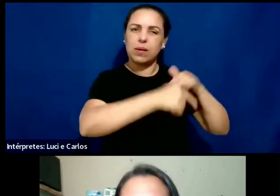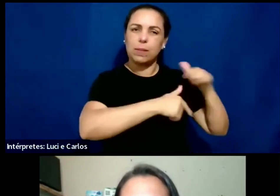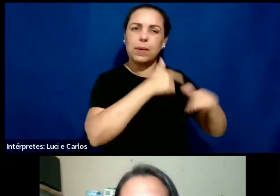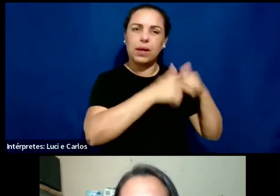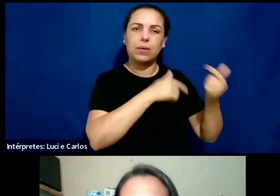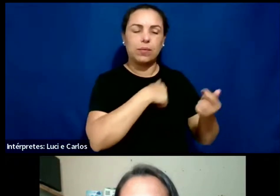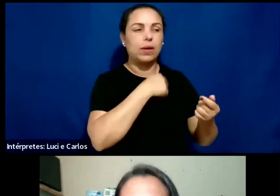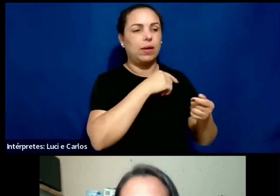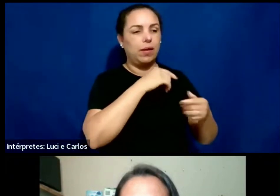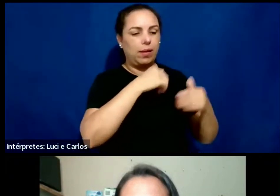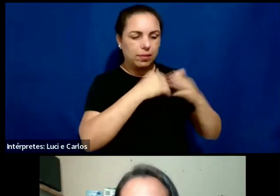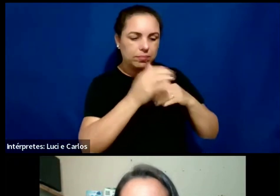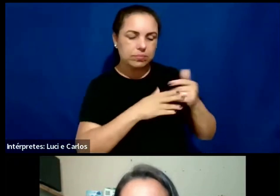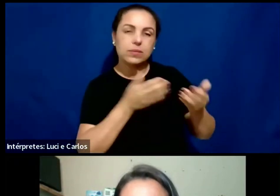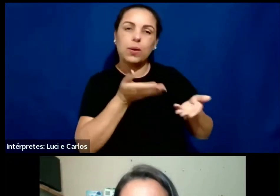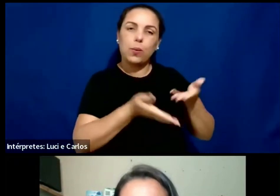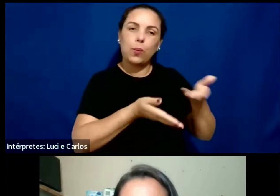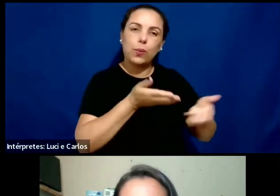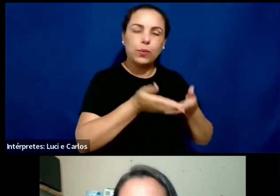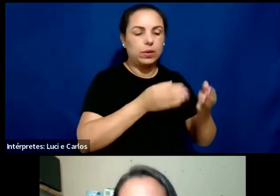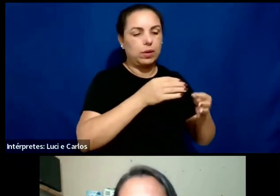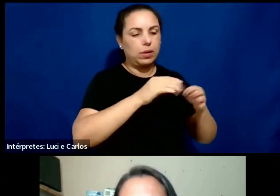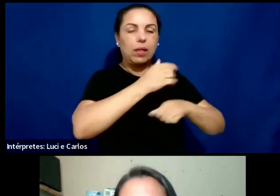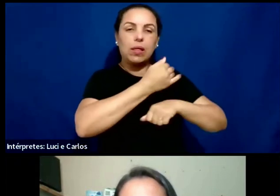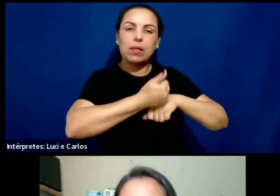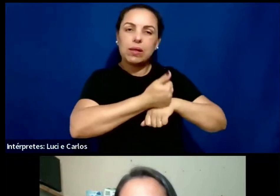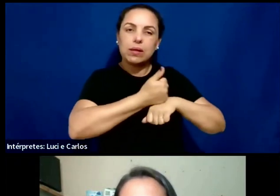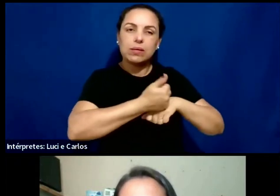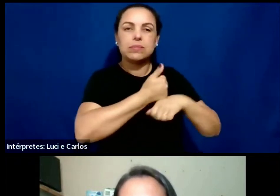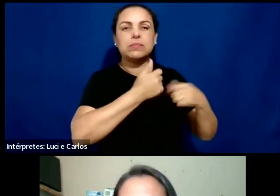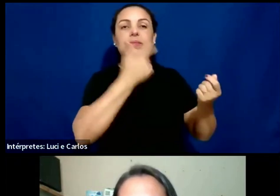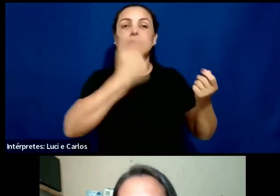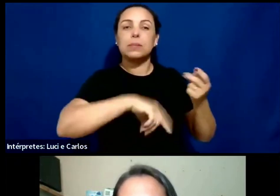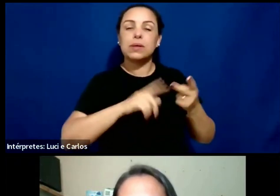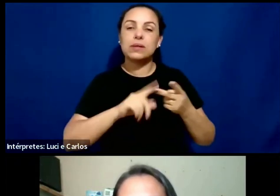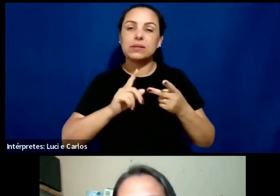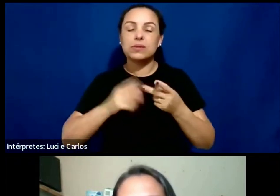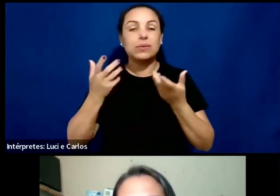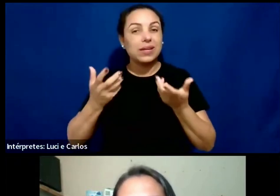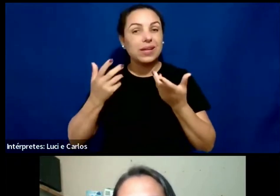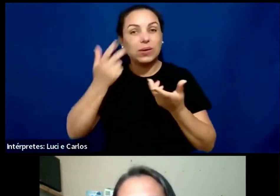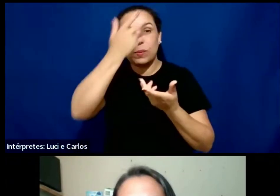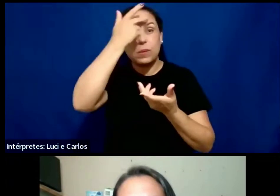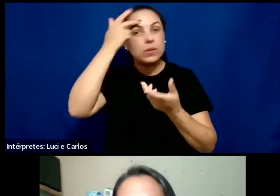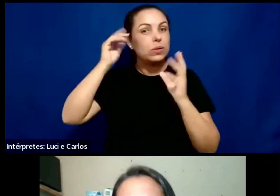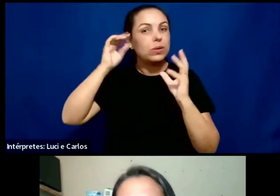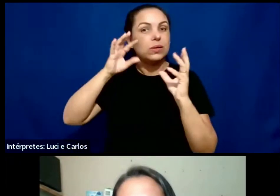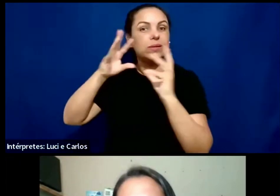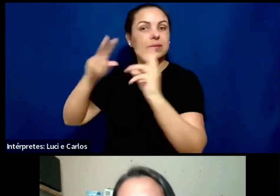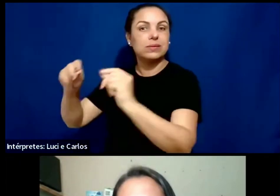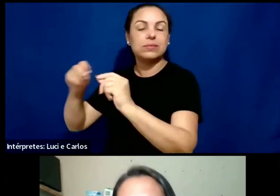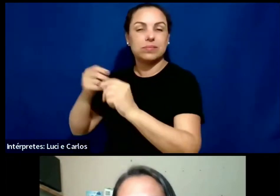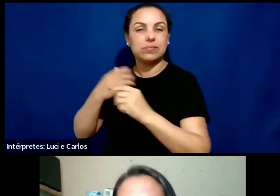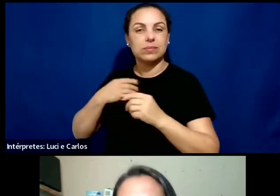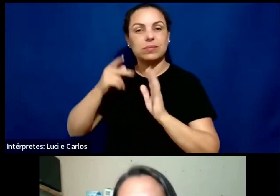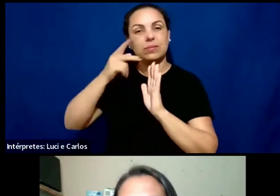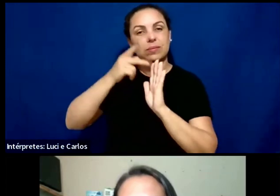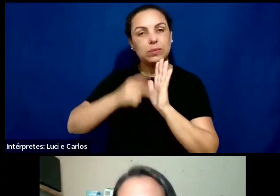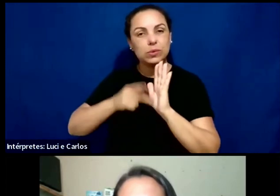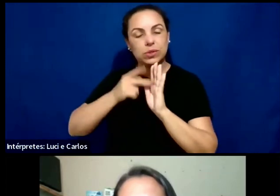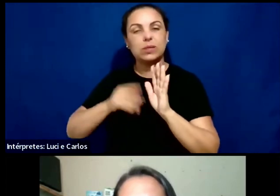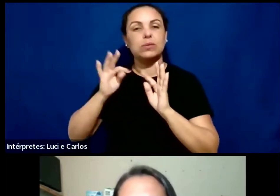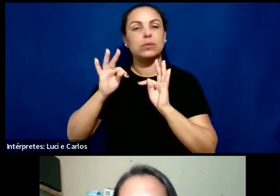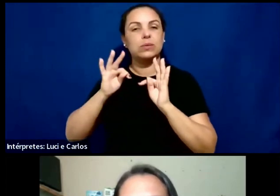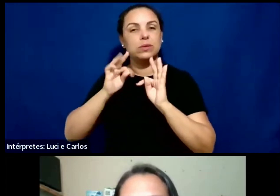administrar o sushi. A minha missão de vida é distribuir Tmall pelo mundo e espalhar essa boa notícia